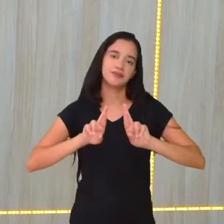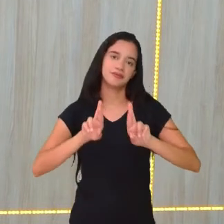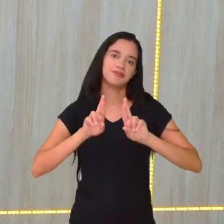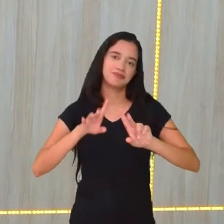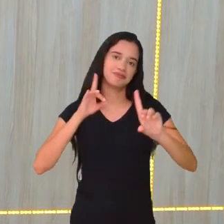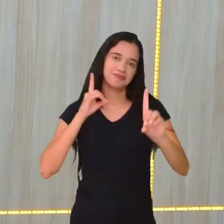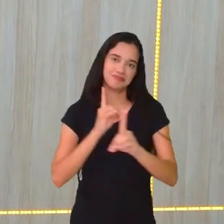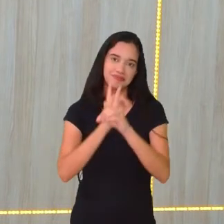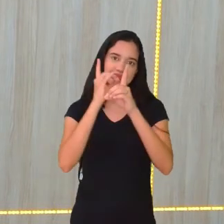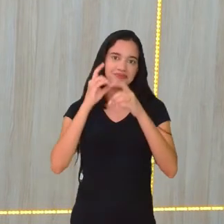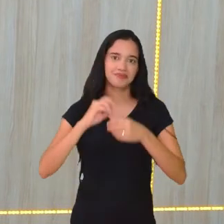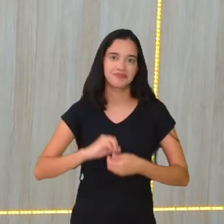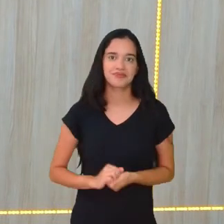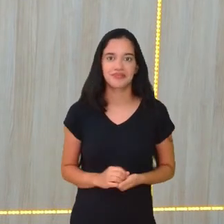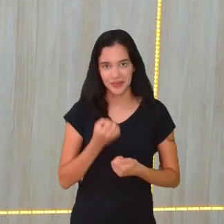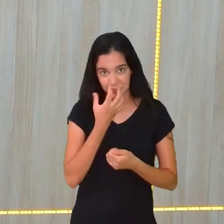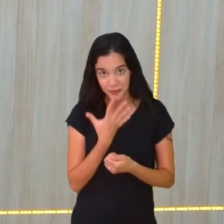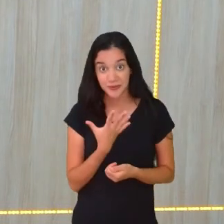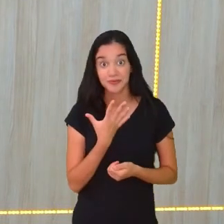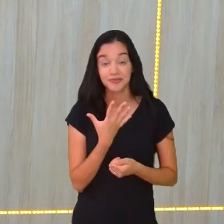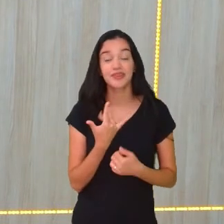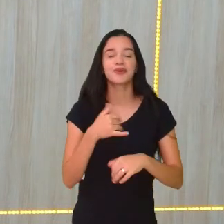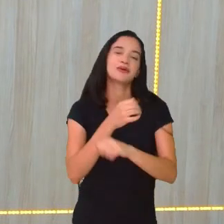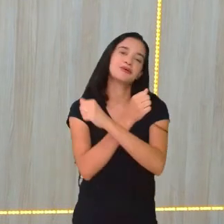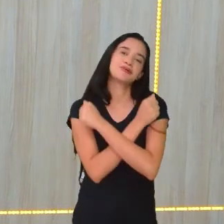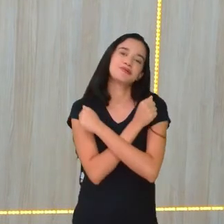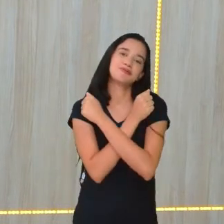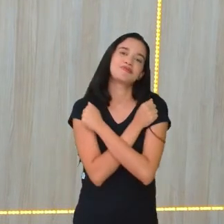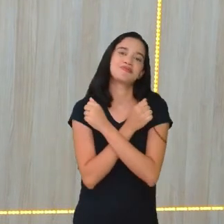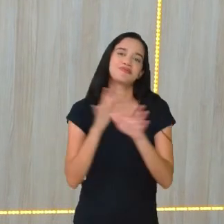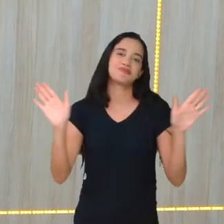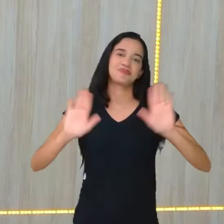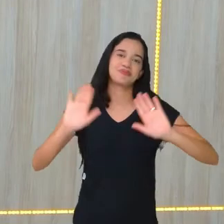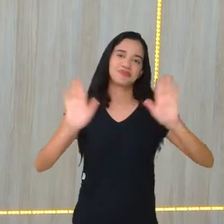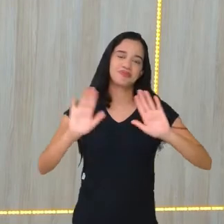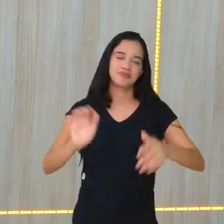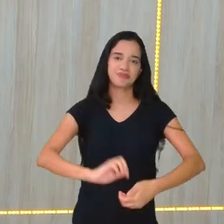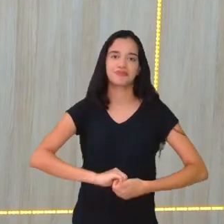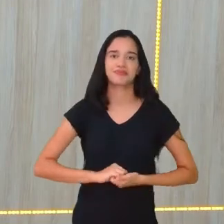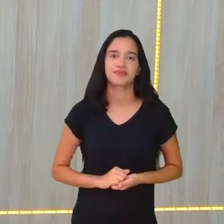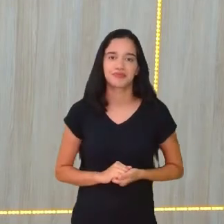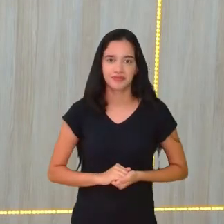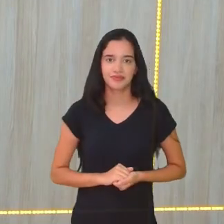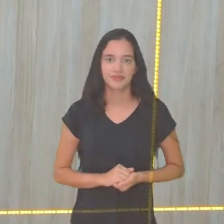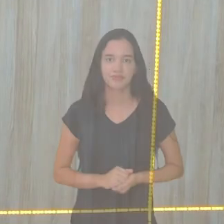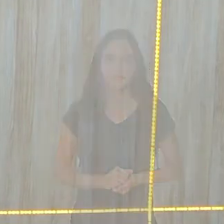com vocês na próxima aula. Tá bom? Um abraço. Tchau, tchau, pessoal.